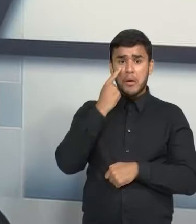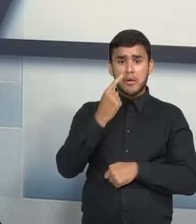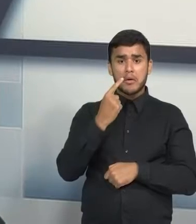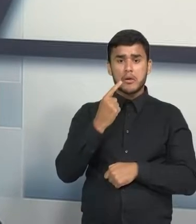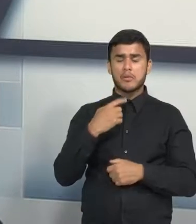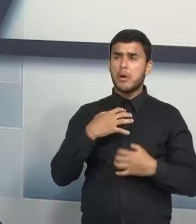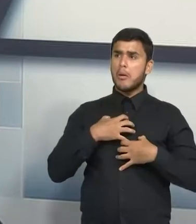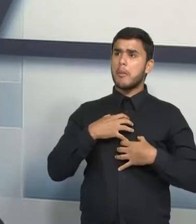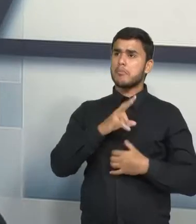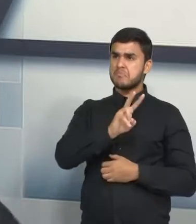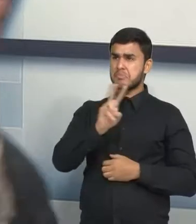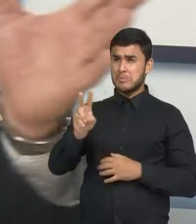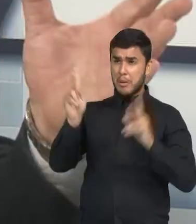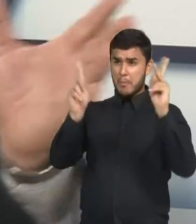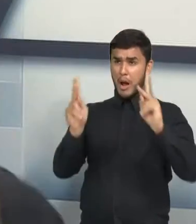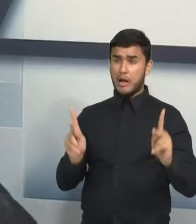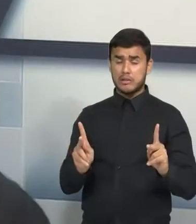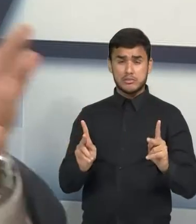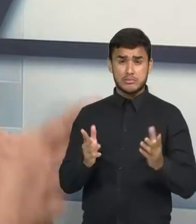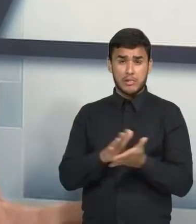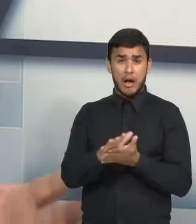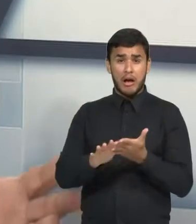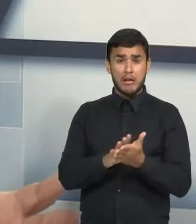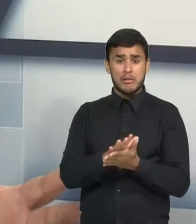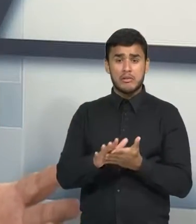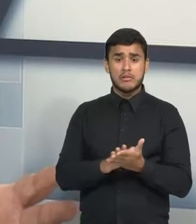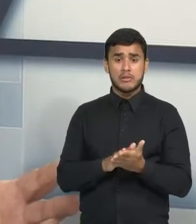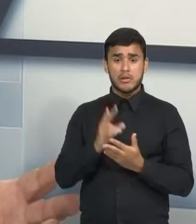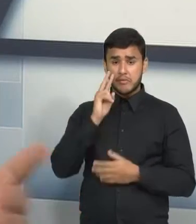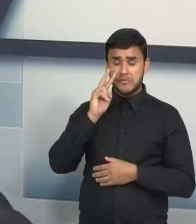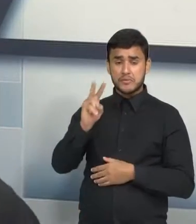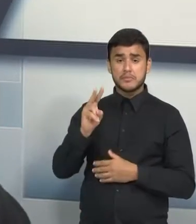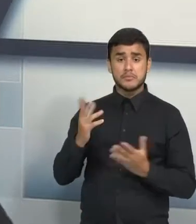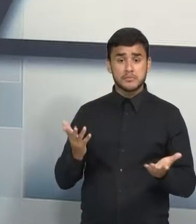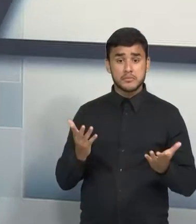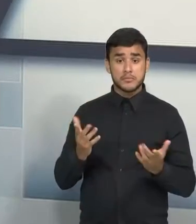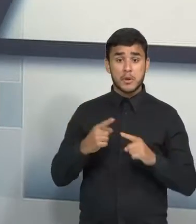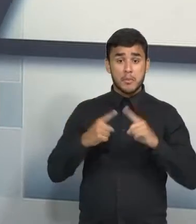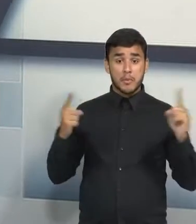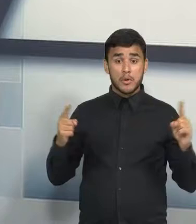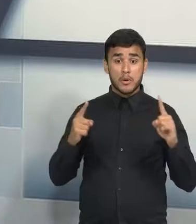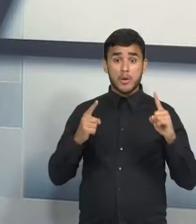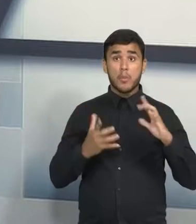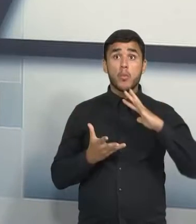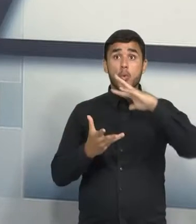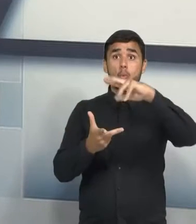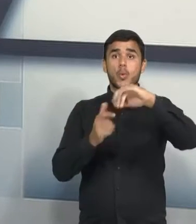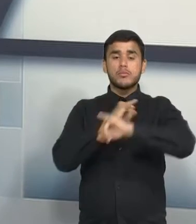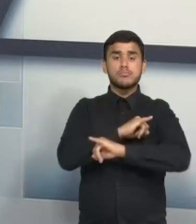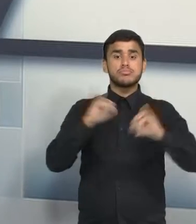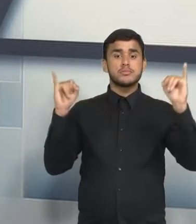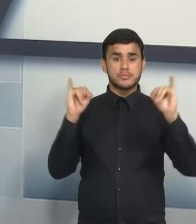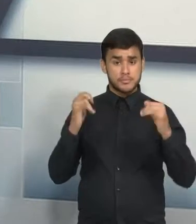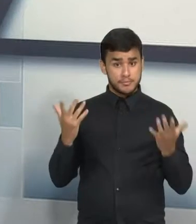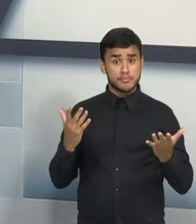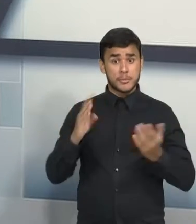não sentir isso. Quem vive aqui no miolo da cidade não sente. Mas para o mundo, para o